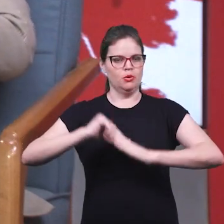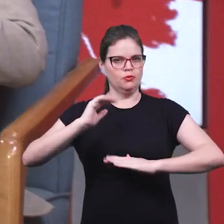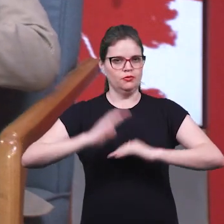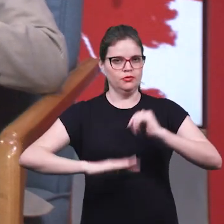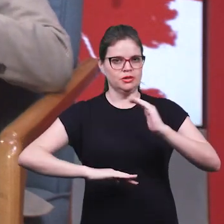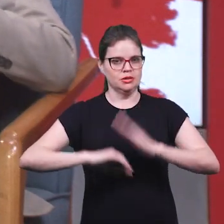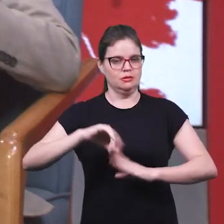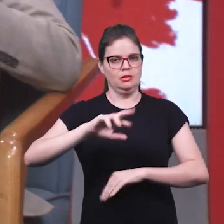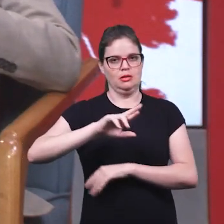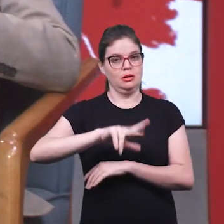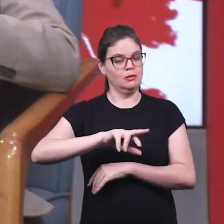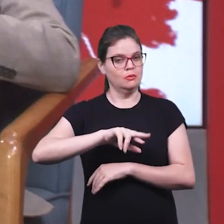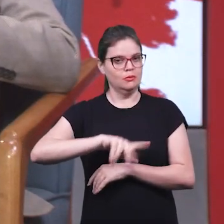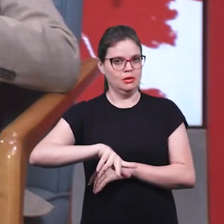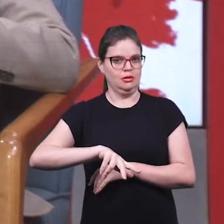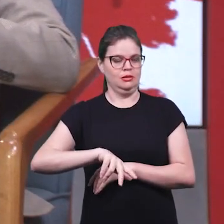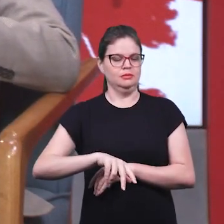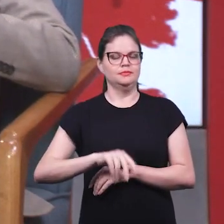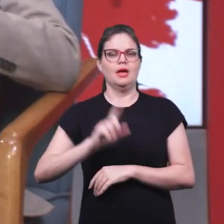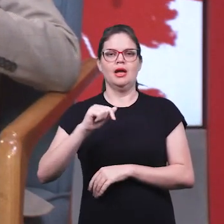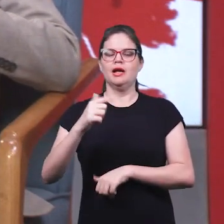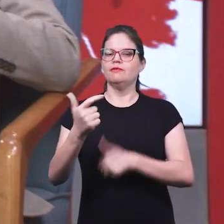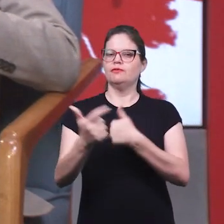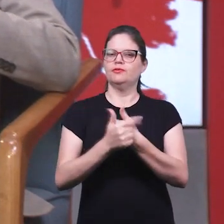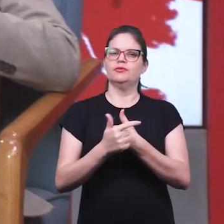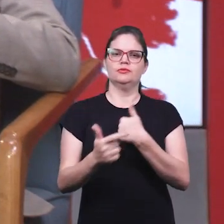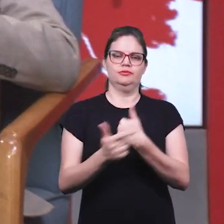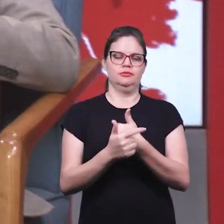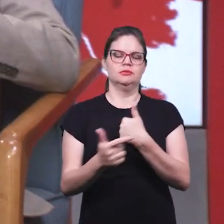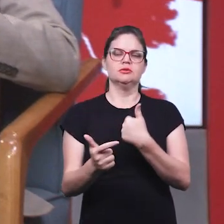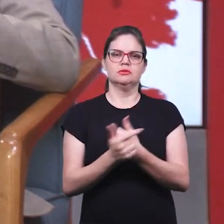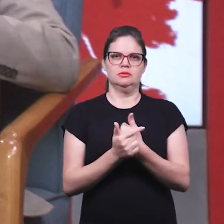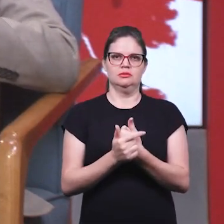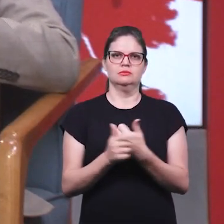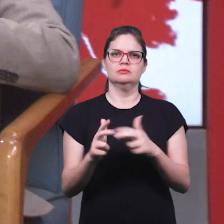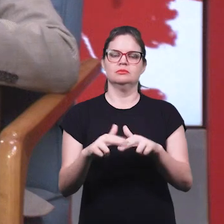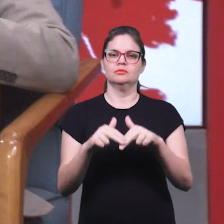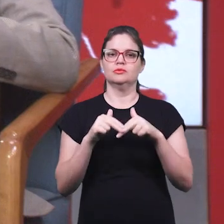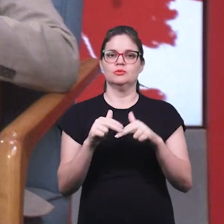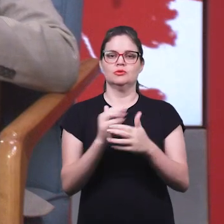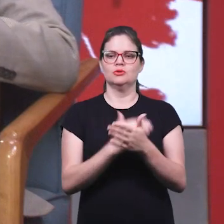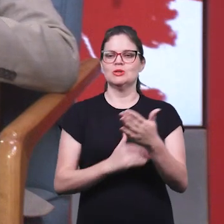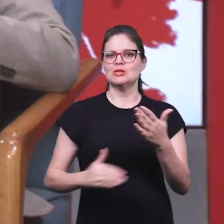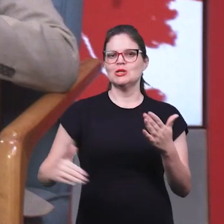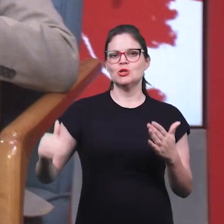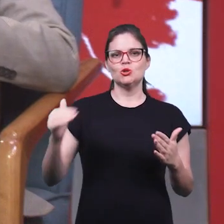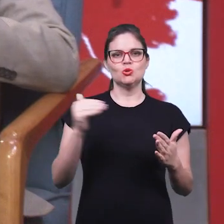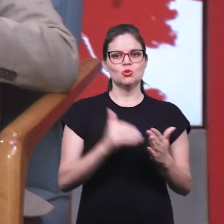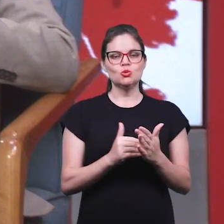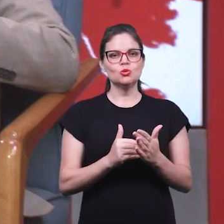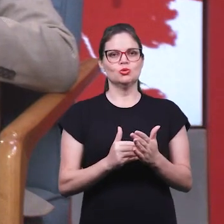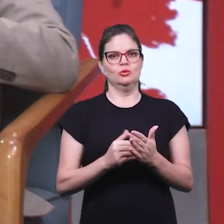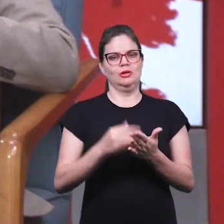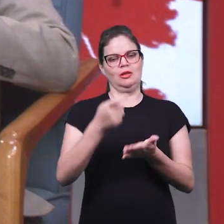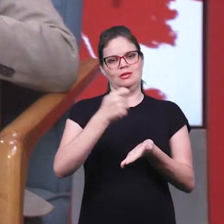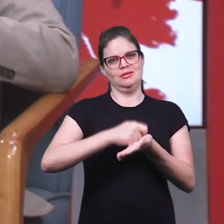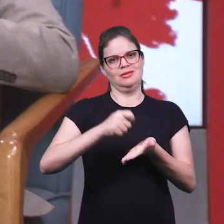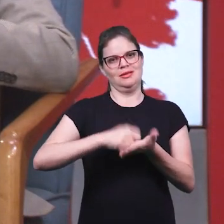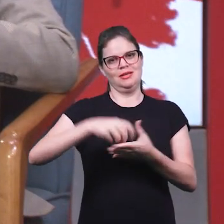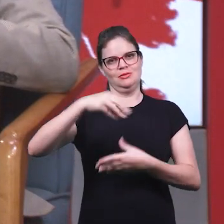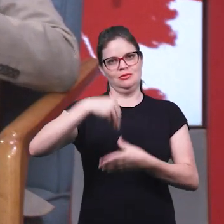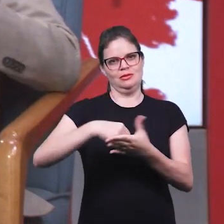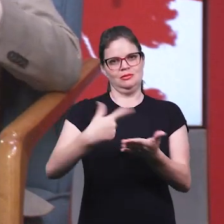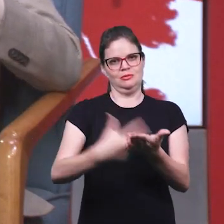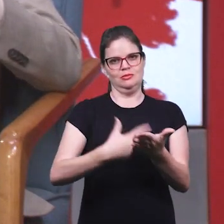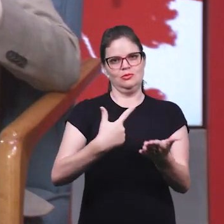profissão. Ministério para nós é uma função, e por isso, em todo momento das cartas de